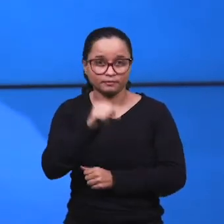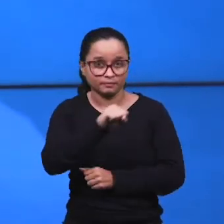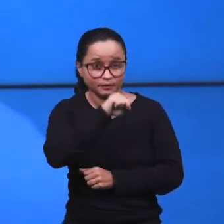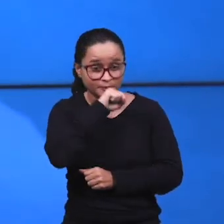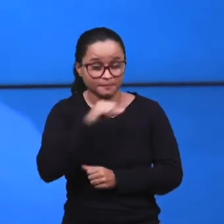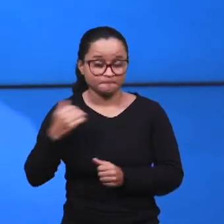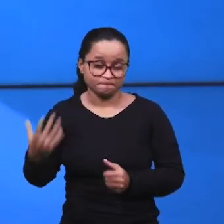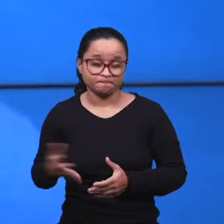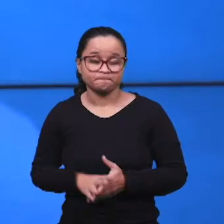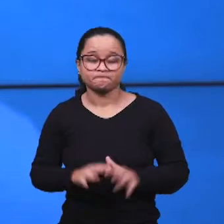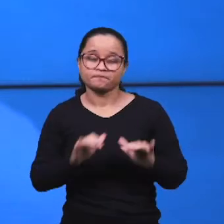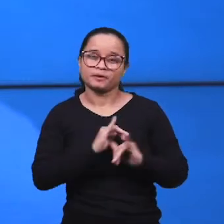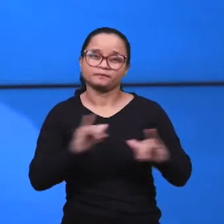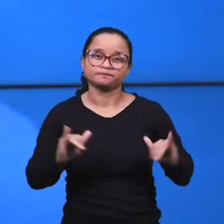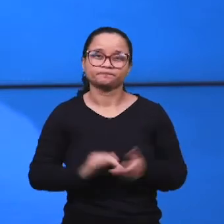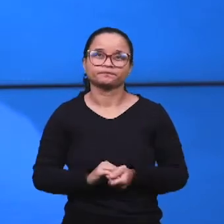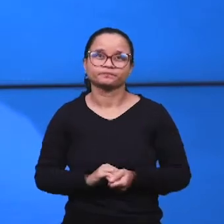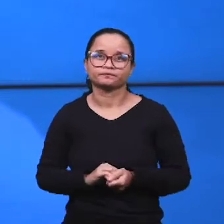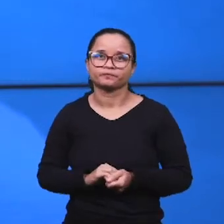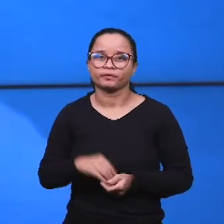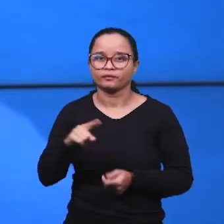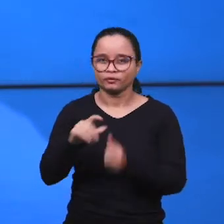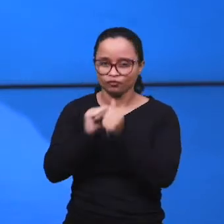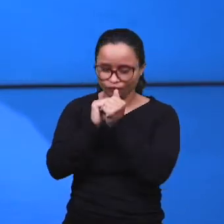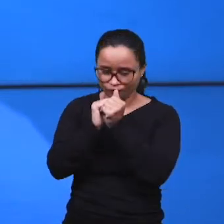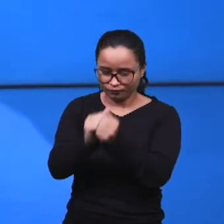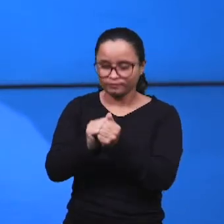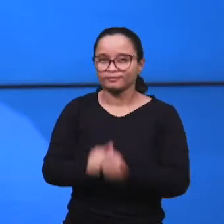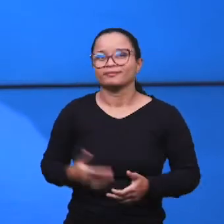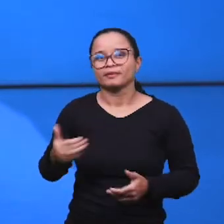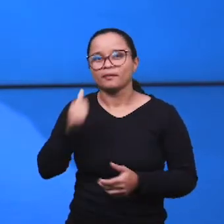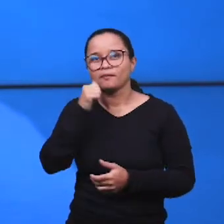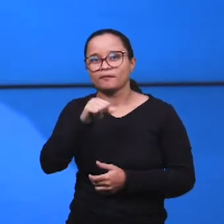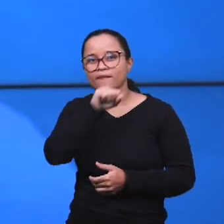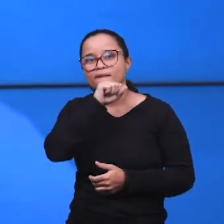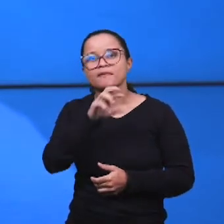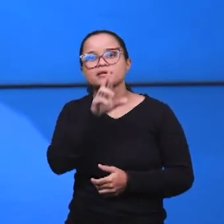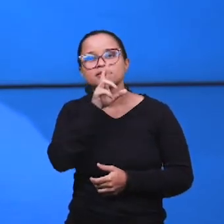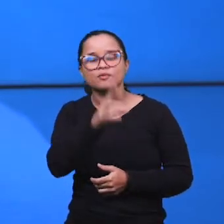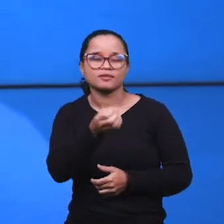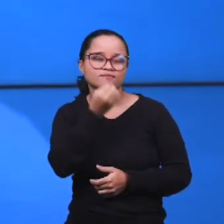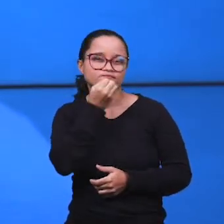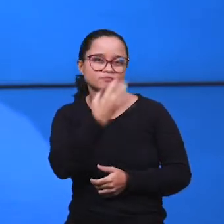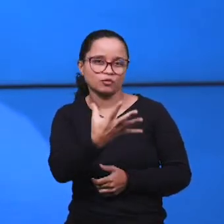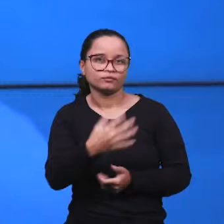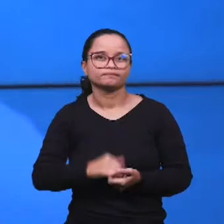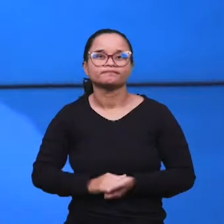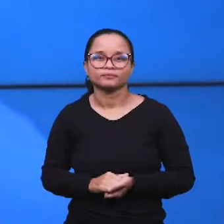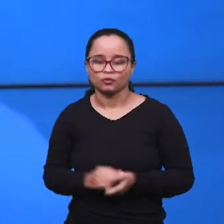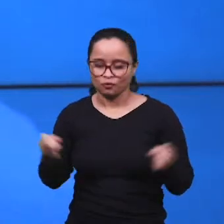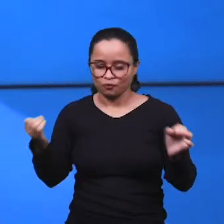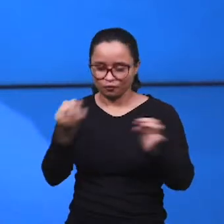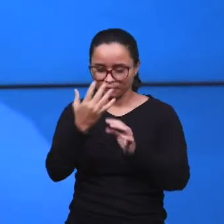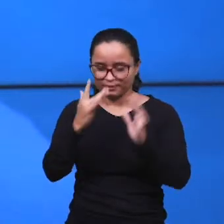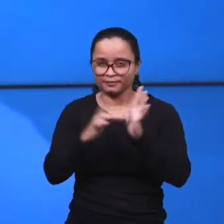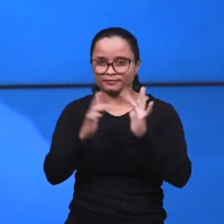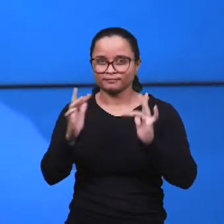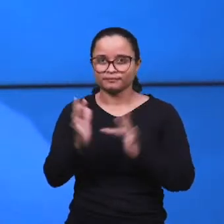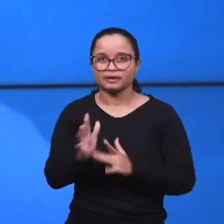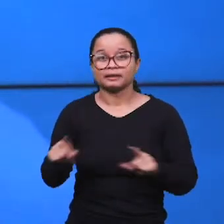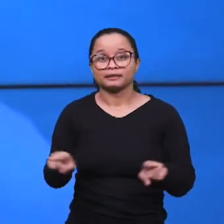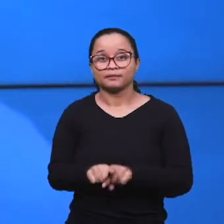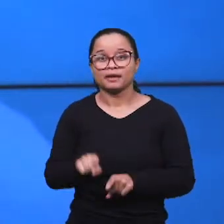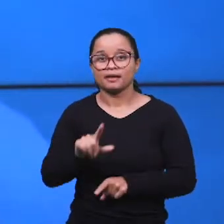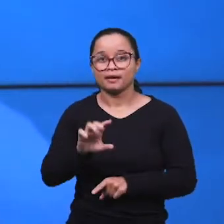mamãe pronuncia, você seguindo juntamente com ela. Que resposta muito boa que você deu, viu? Glória a Jesus. Também